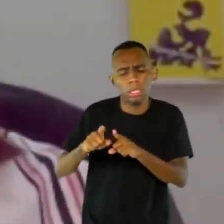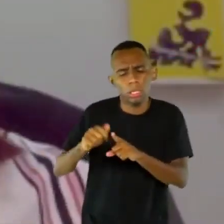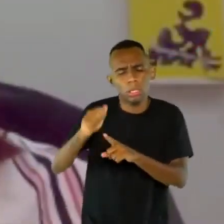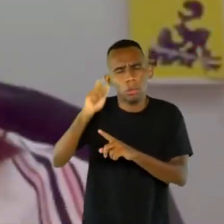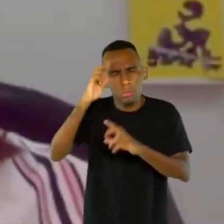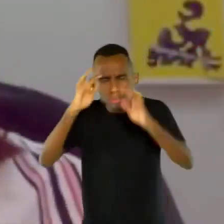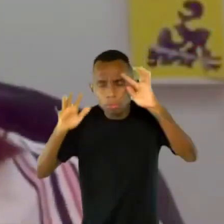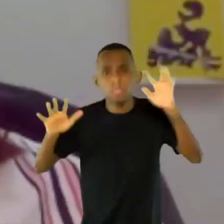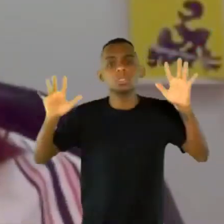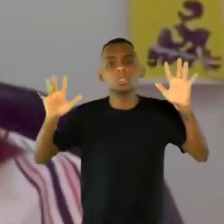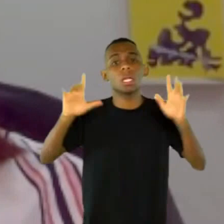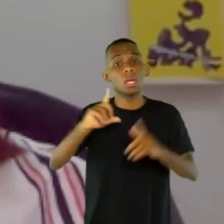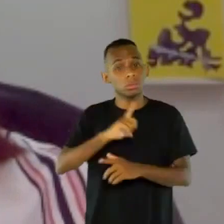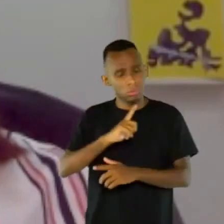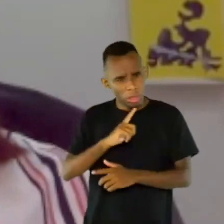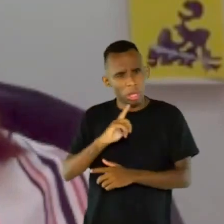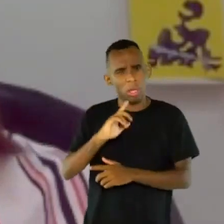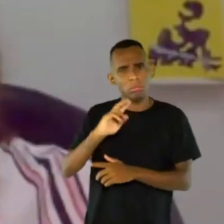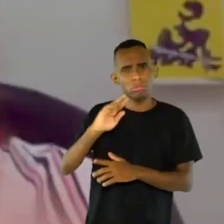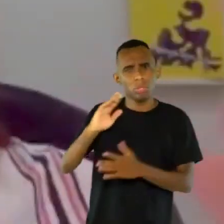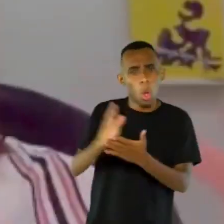história